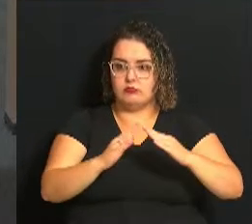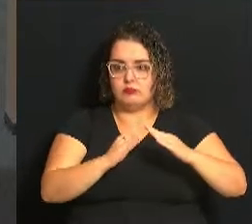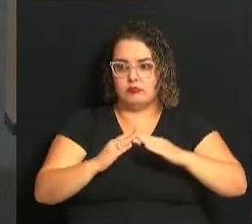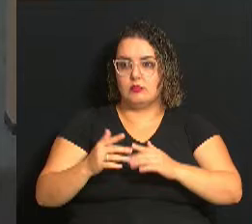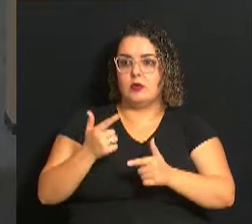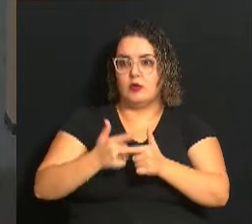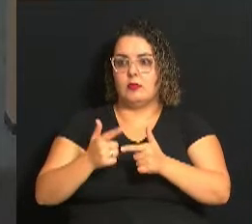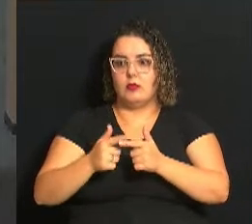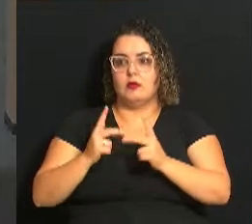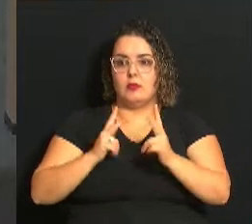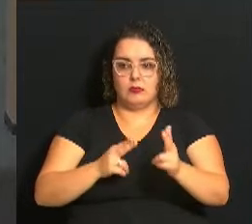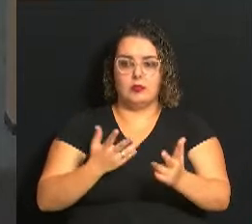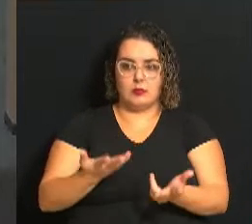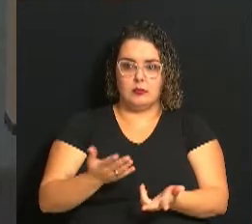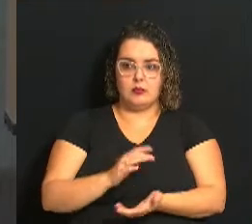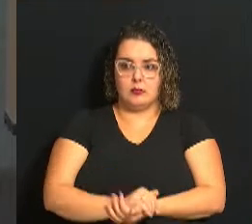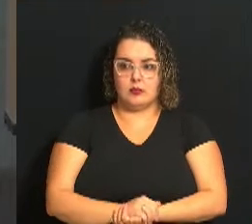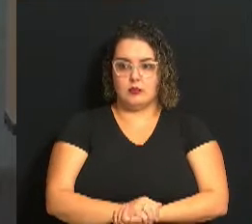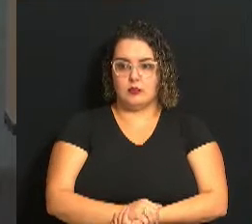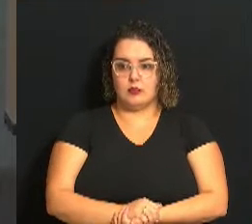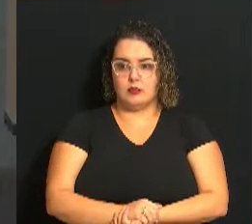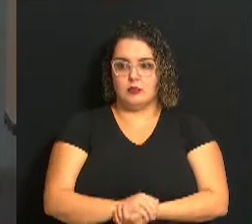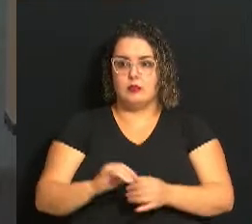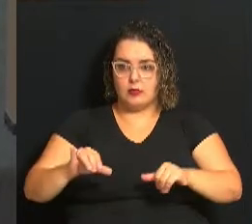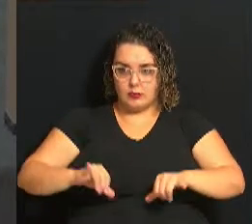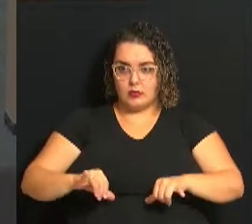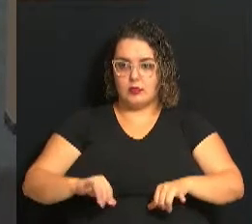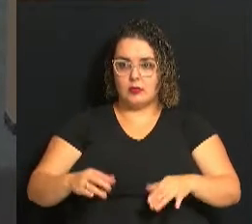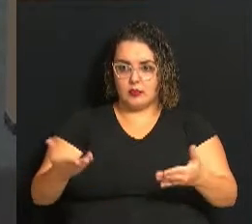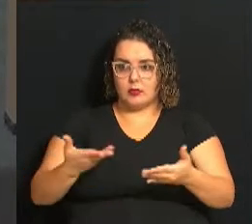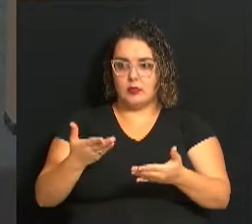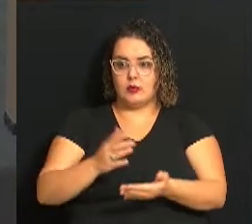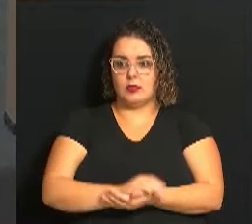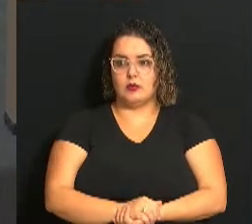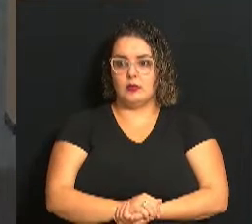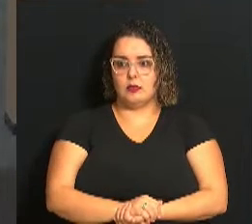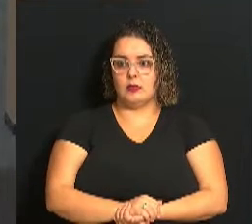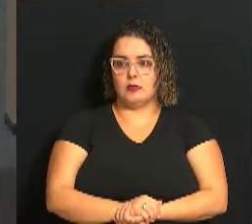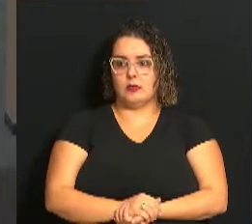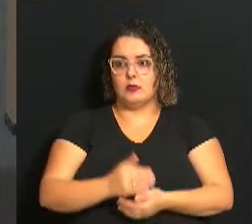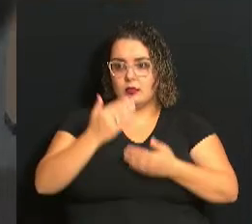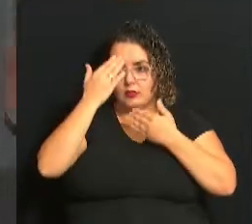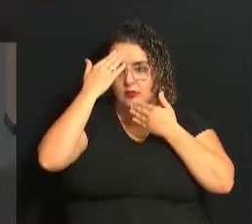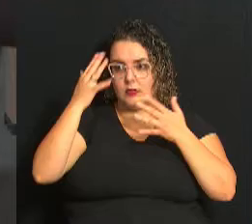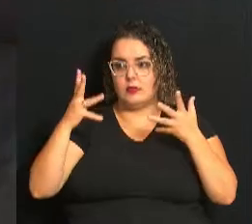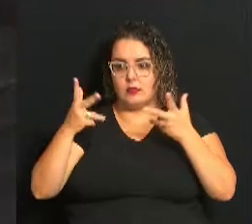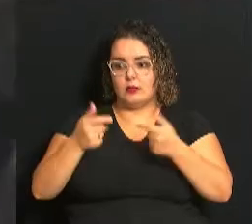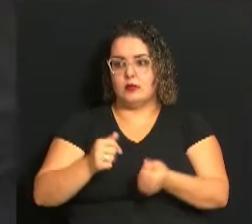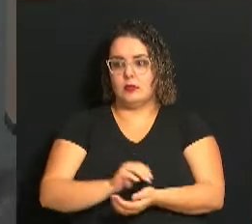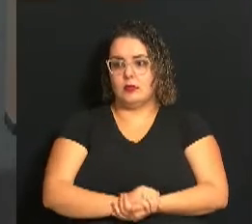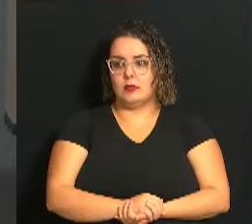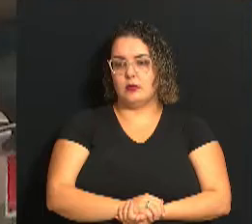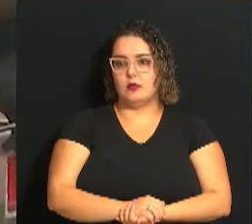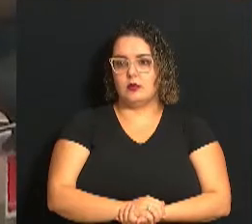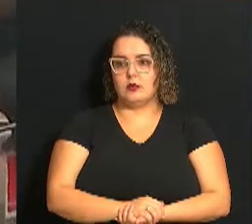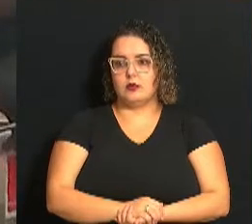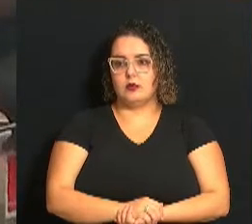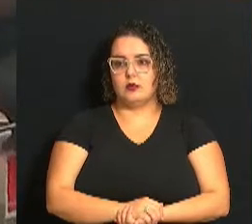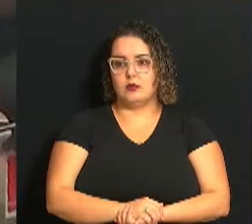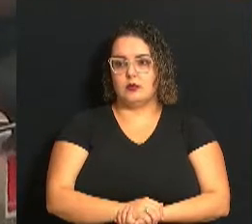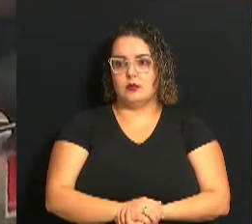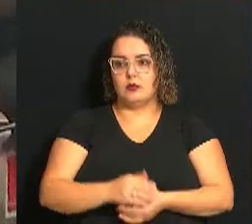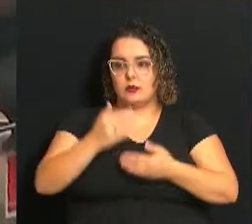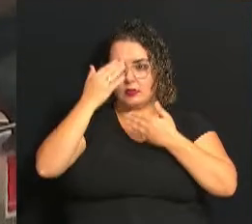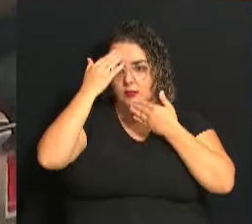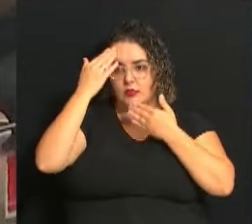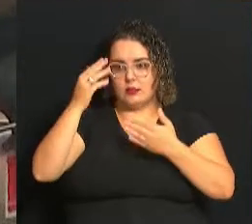problema que eu estou sofrendo hoje em dia. Ok? Obrigado a todos aí. Muito obrigado. Vou ler